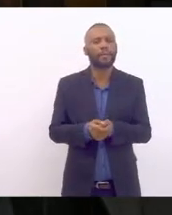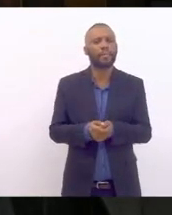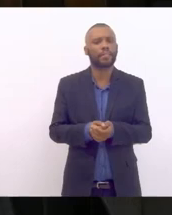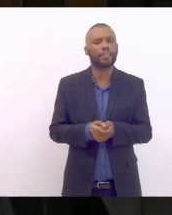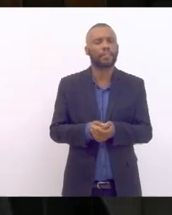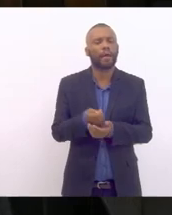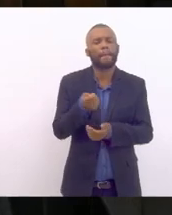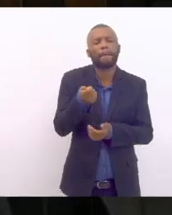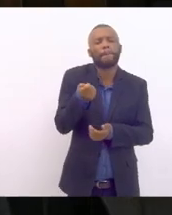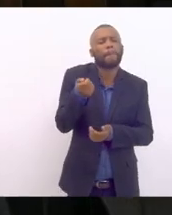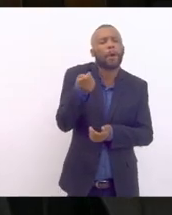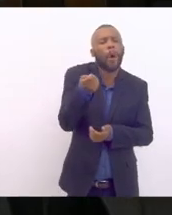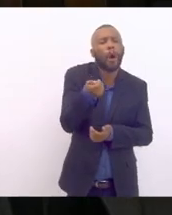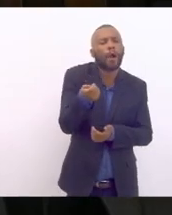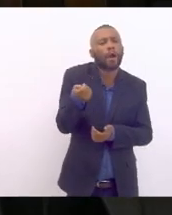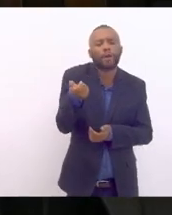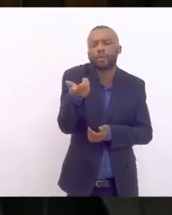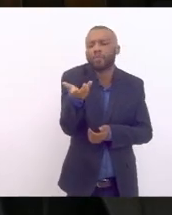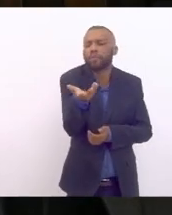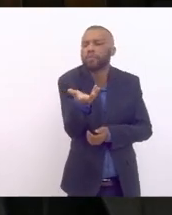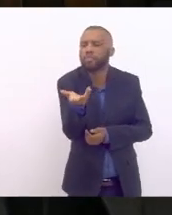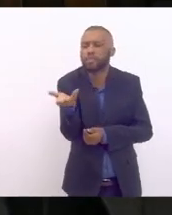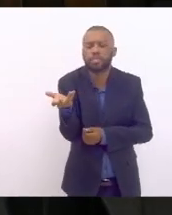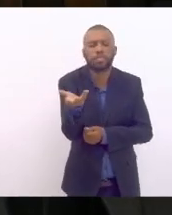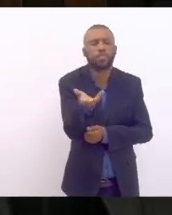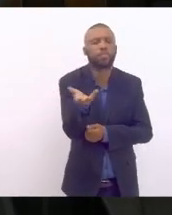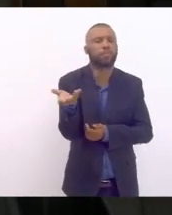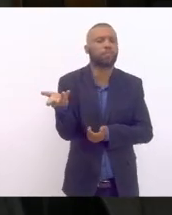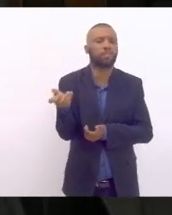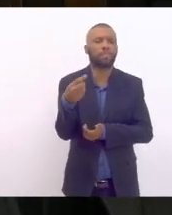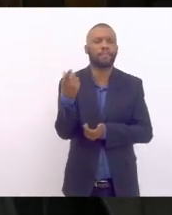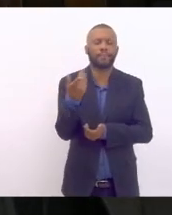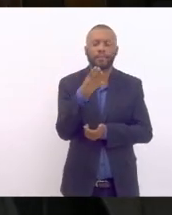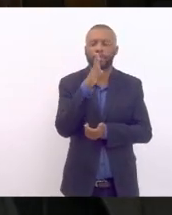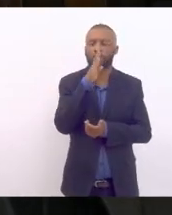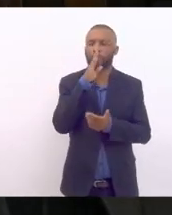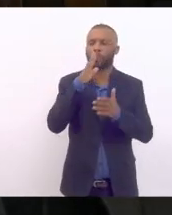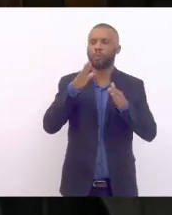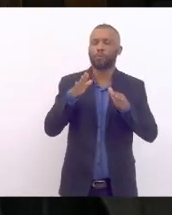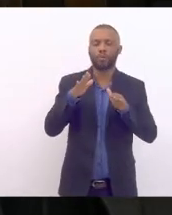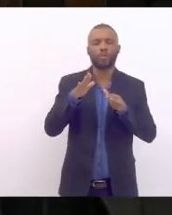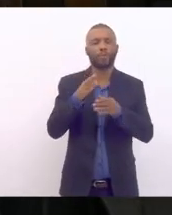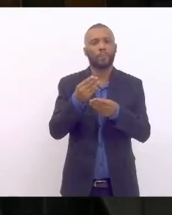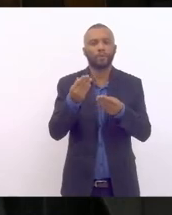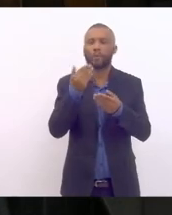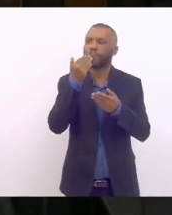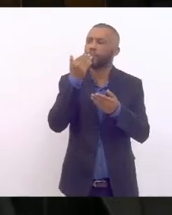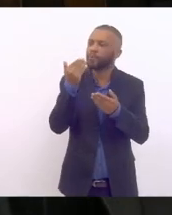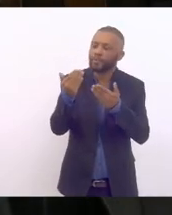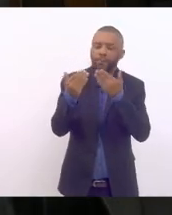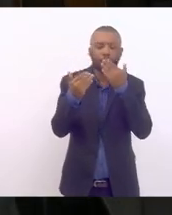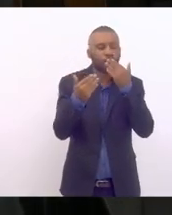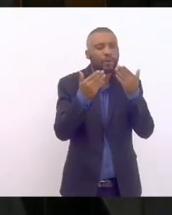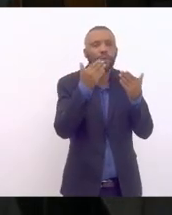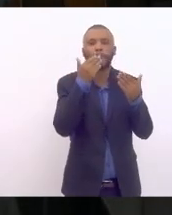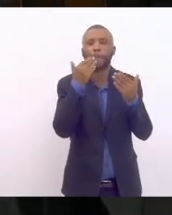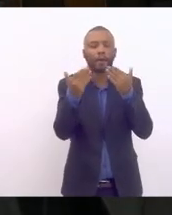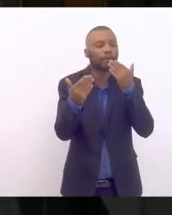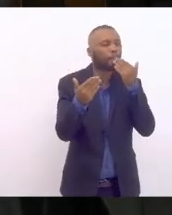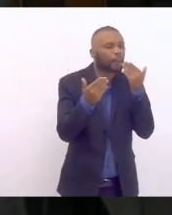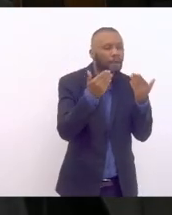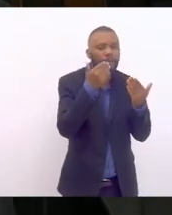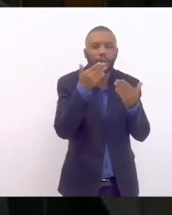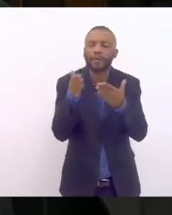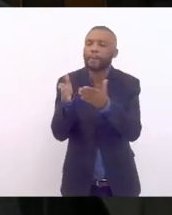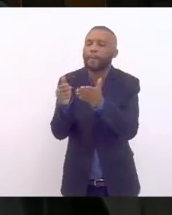acho Oi e aí ficamos assim emparedados que são tantos os pedidos que temos que selecionar